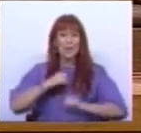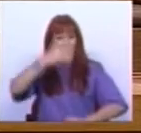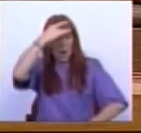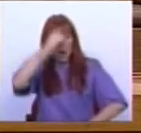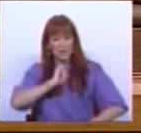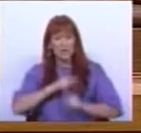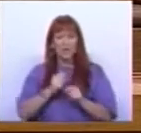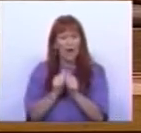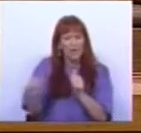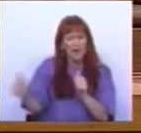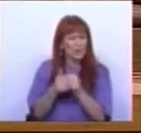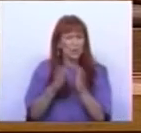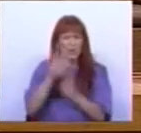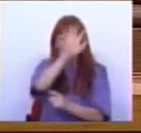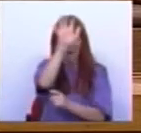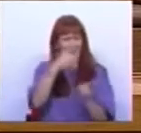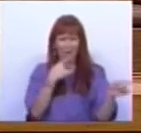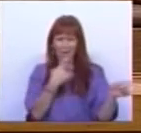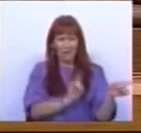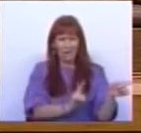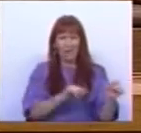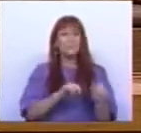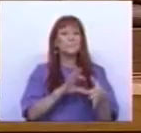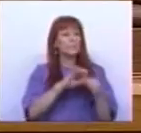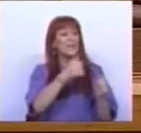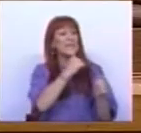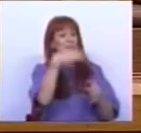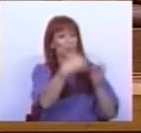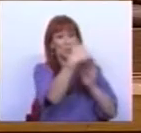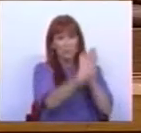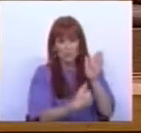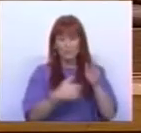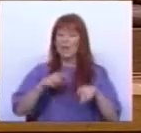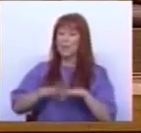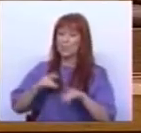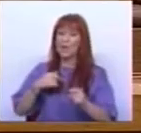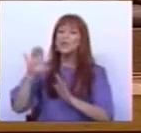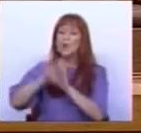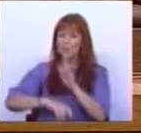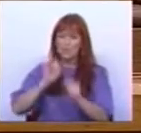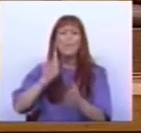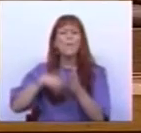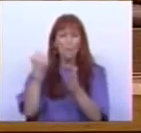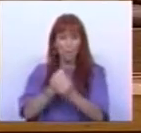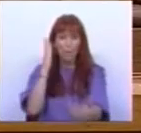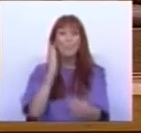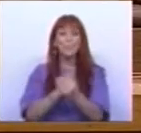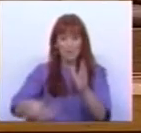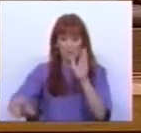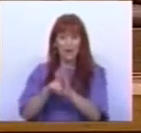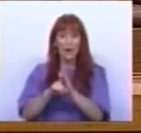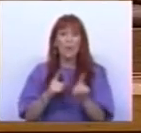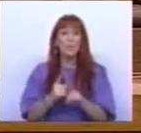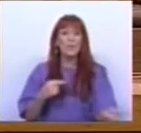ver, afastam todas as reservas manifestadas no referido acórdão. Estamos, portanto, em condições de concluir um processo legislativo